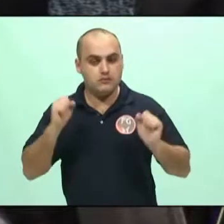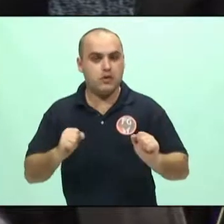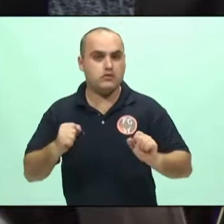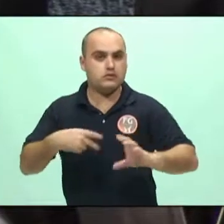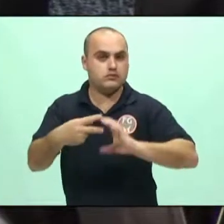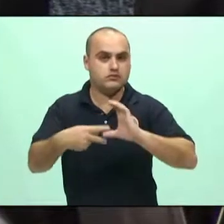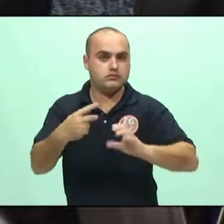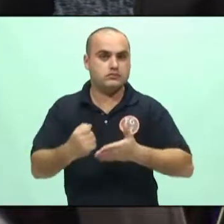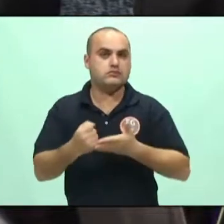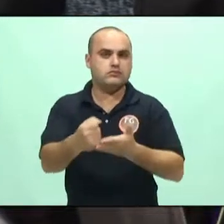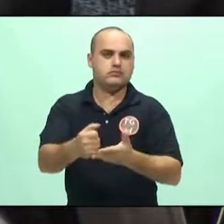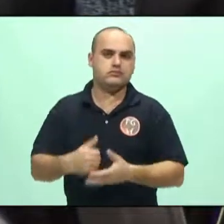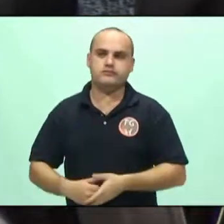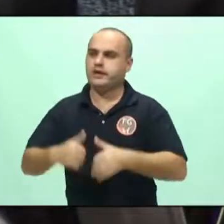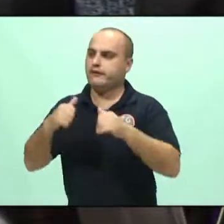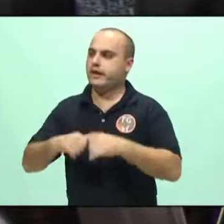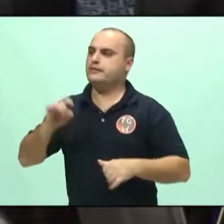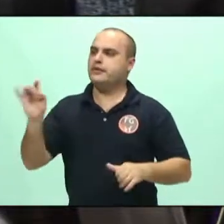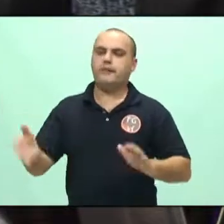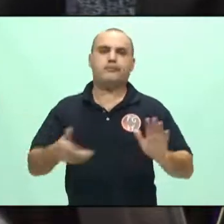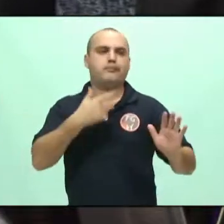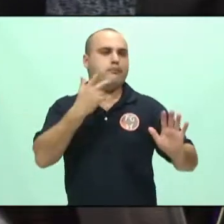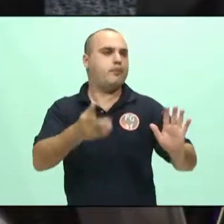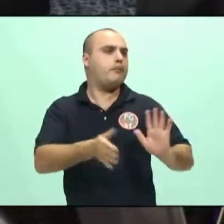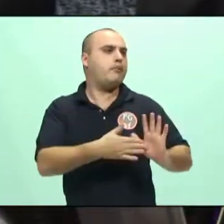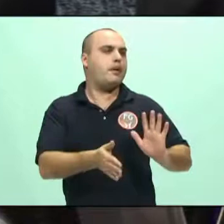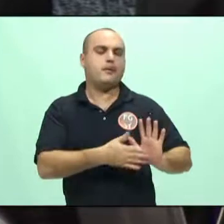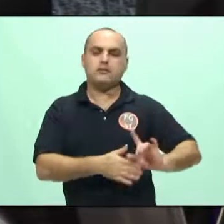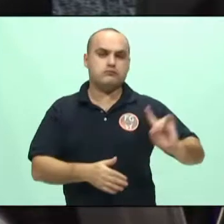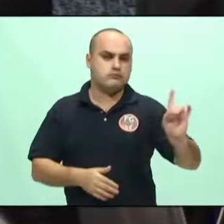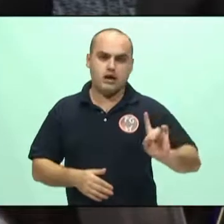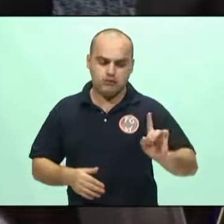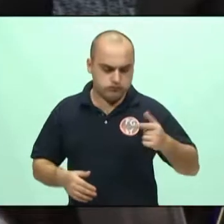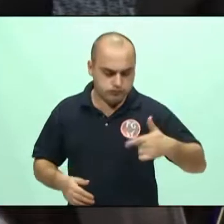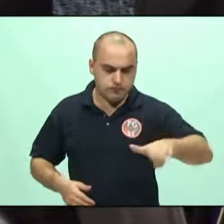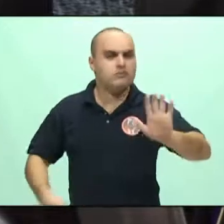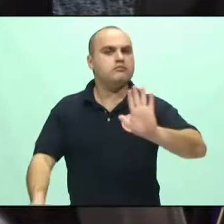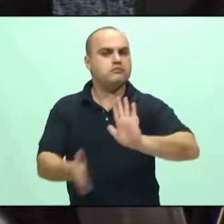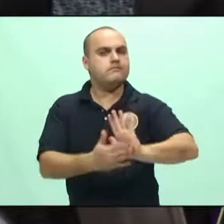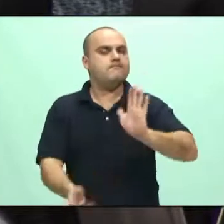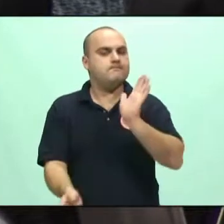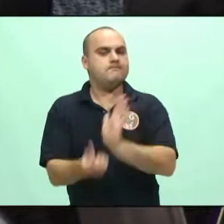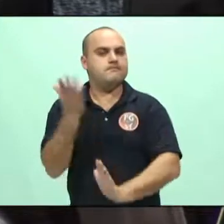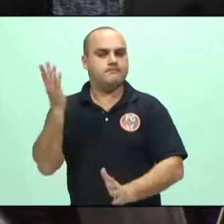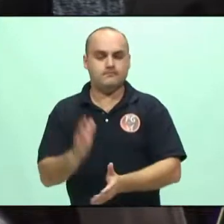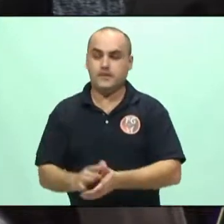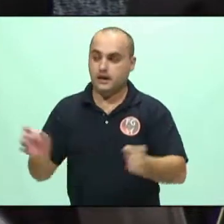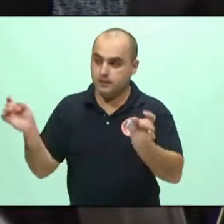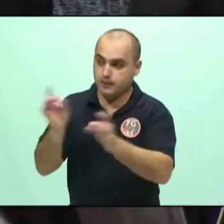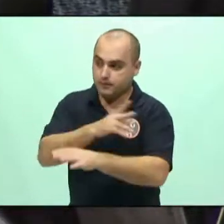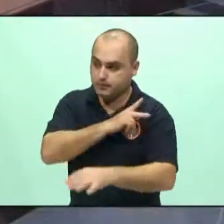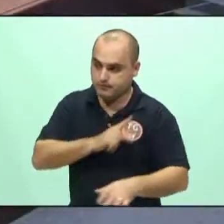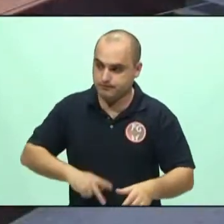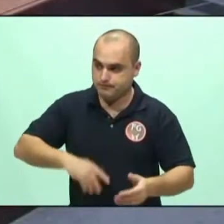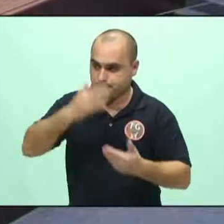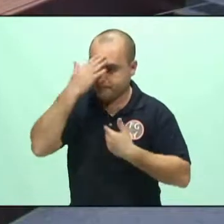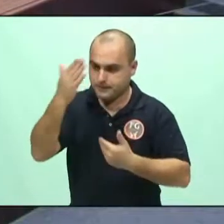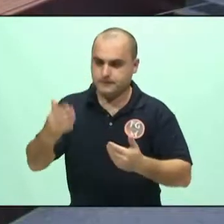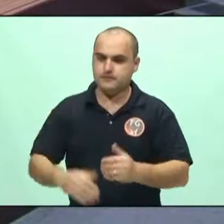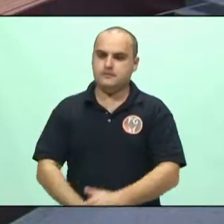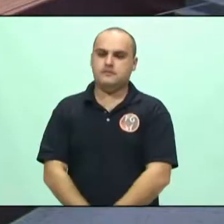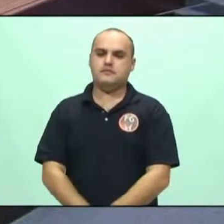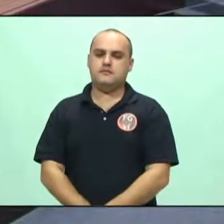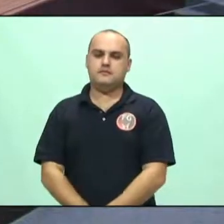ao invés de ficarmos só no debate nós possamos ser propositivos também então era isso senhor presidente Muito obrigado